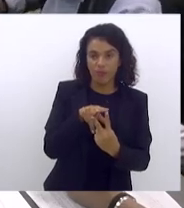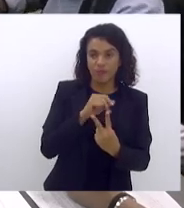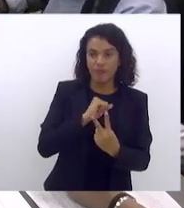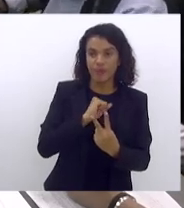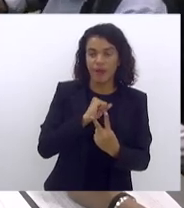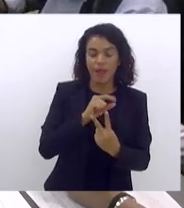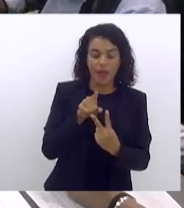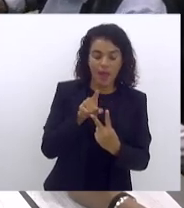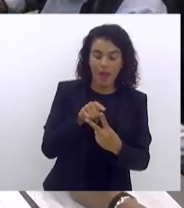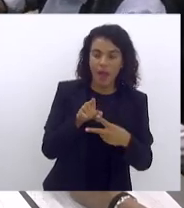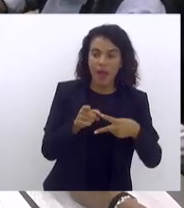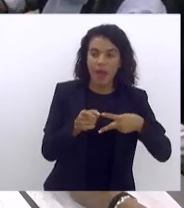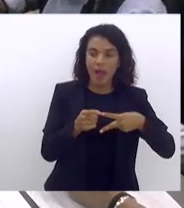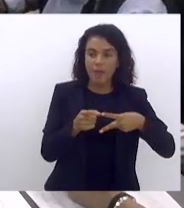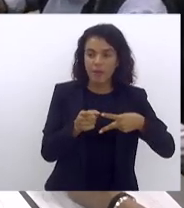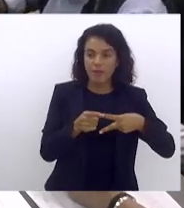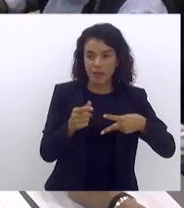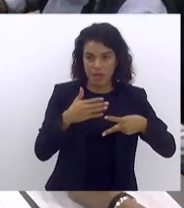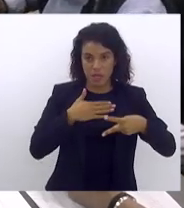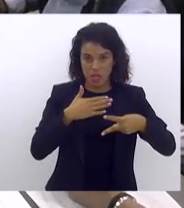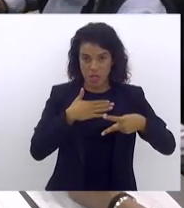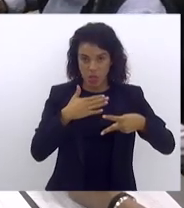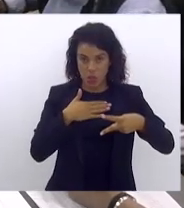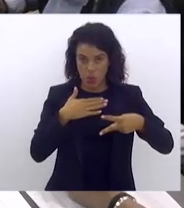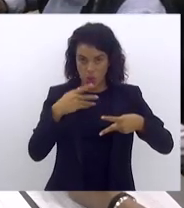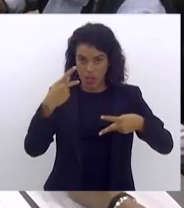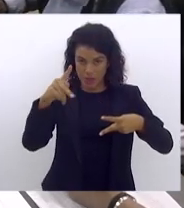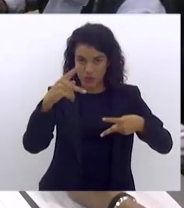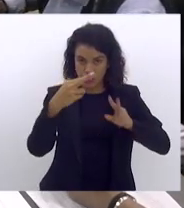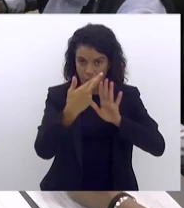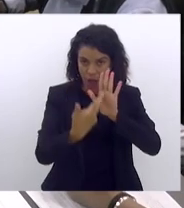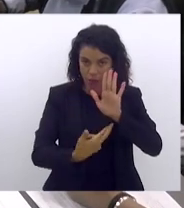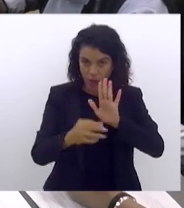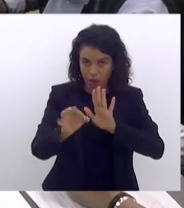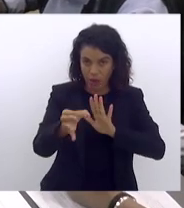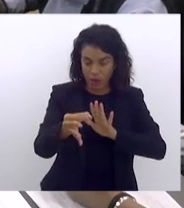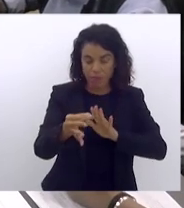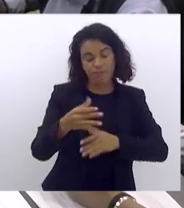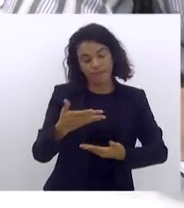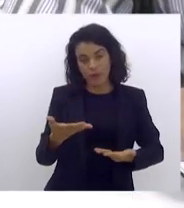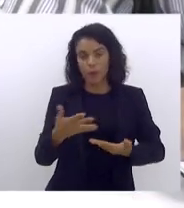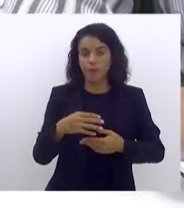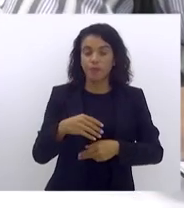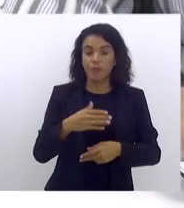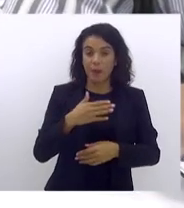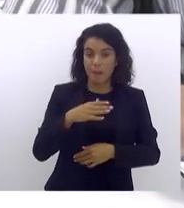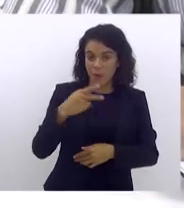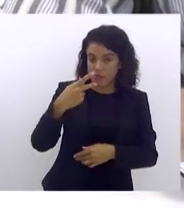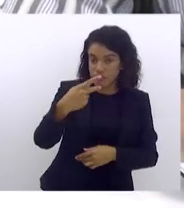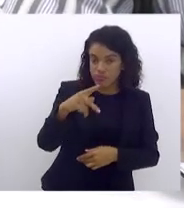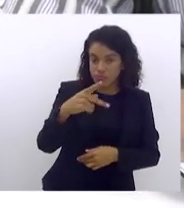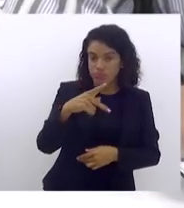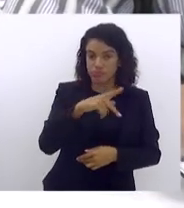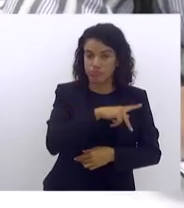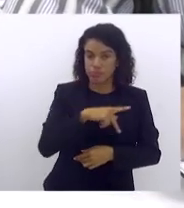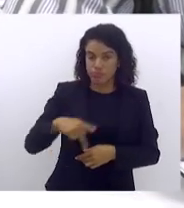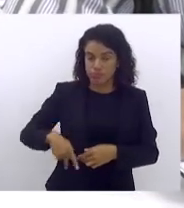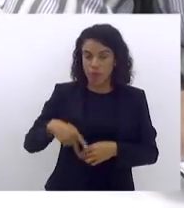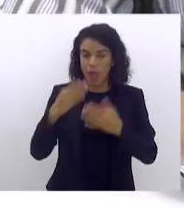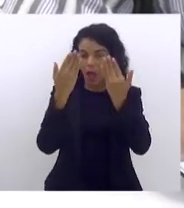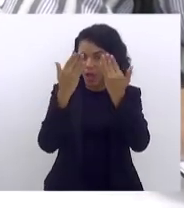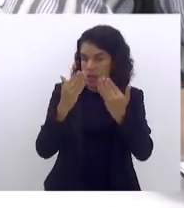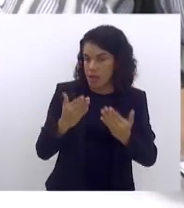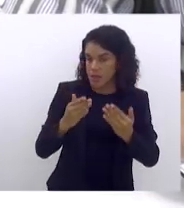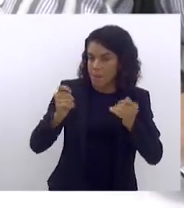primeira, é de vossa relatoria, não é? Sim, sim. Para que Vossa Excelência analisasse